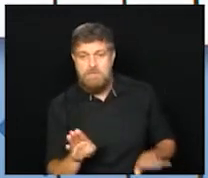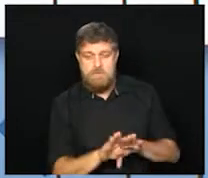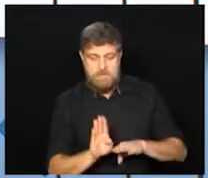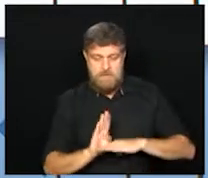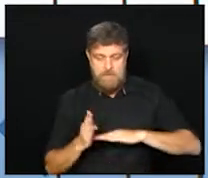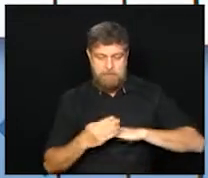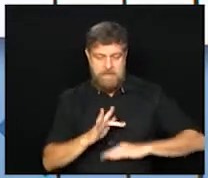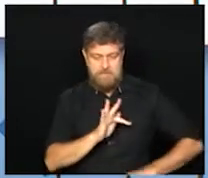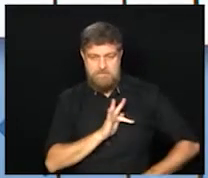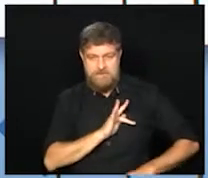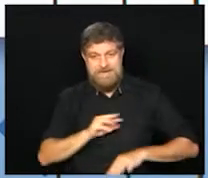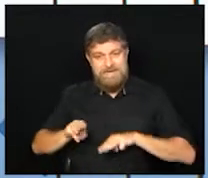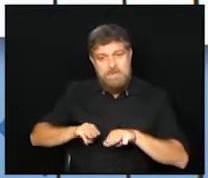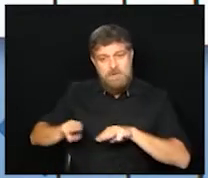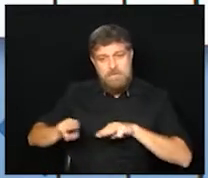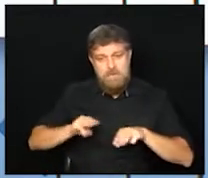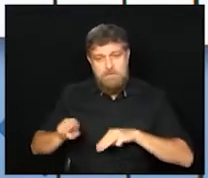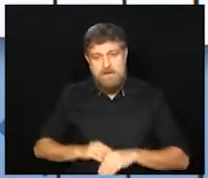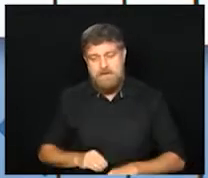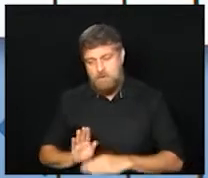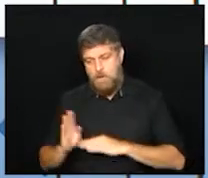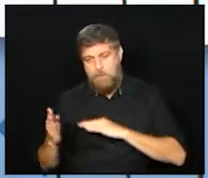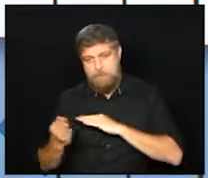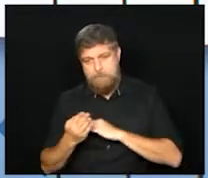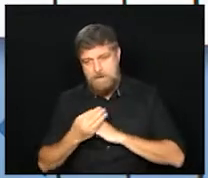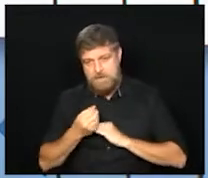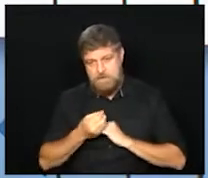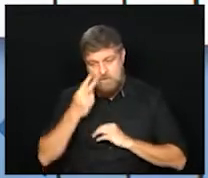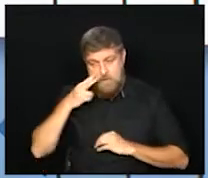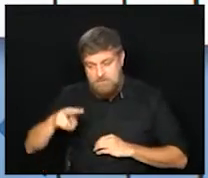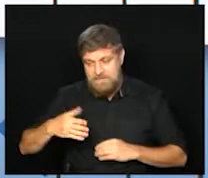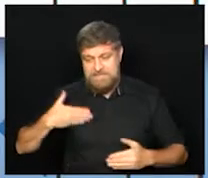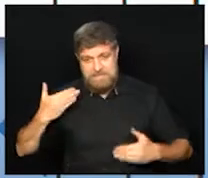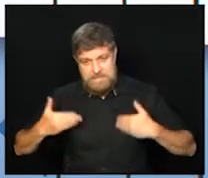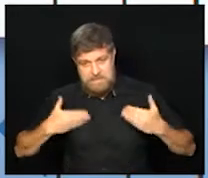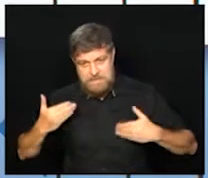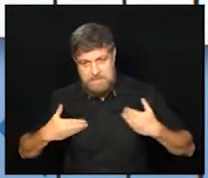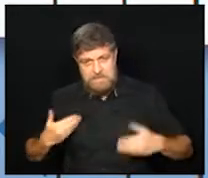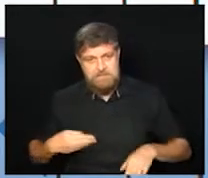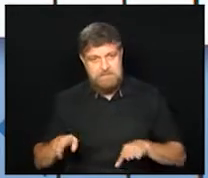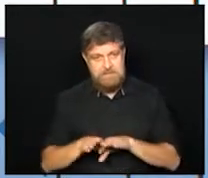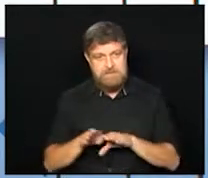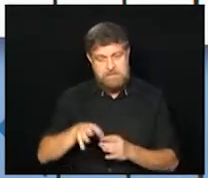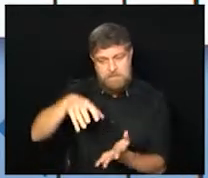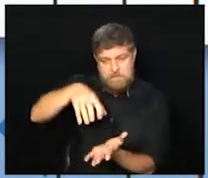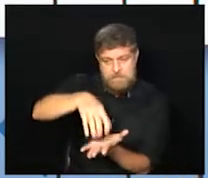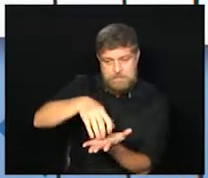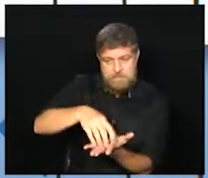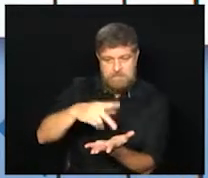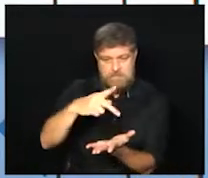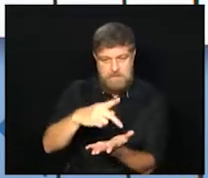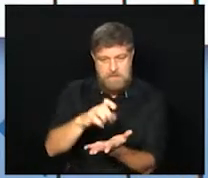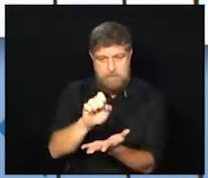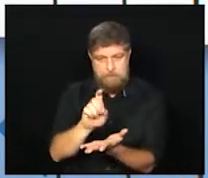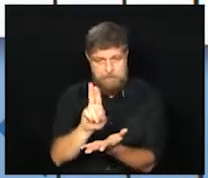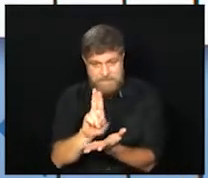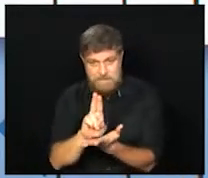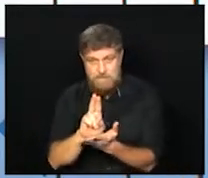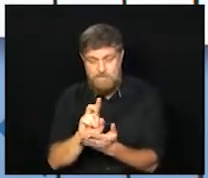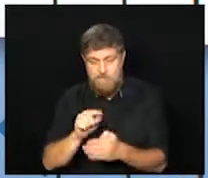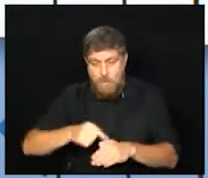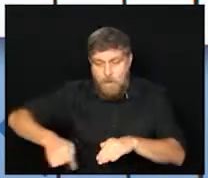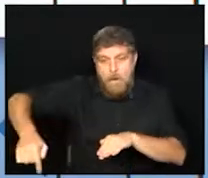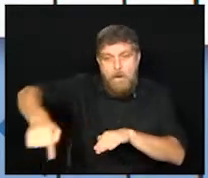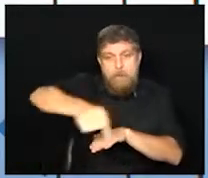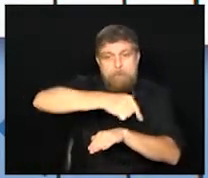São Marcos, no Parque Vista Alegre, Parque Itajaí, no Pedro de Aquino Neto, que fica lá no Balão do Laranja,